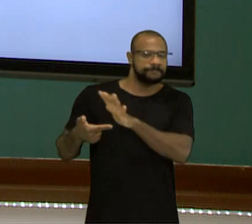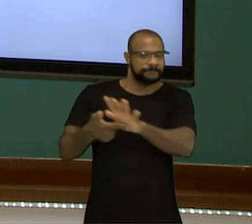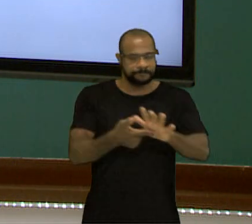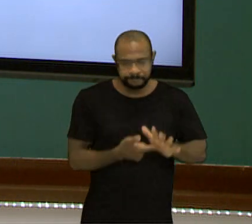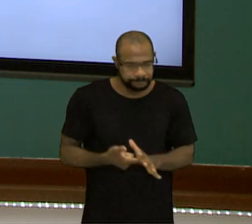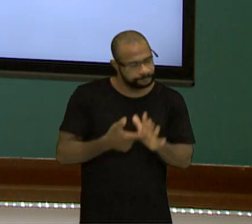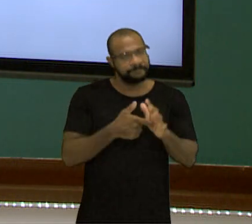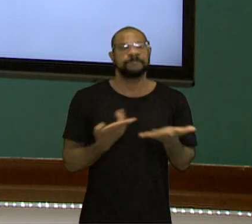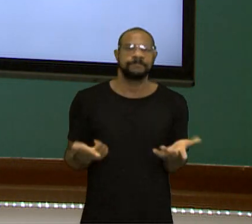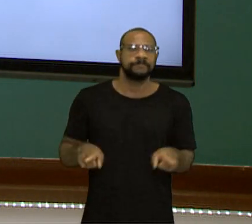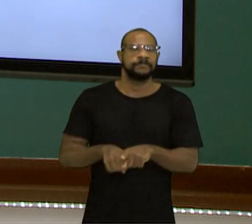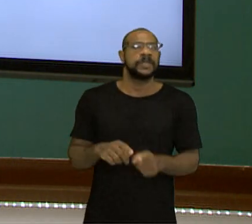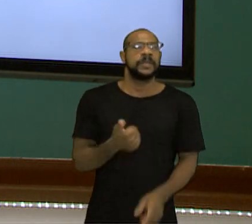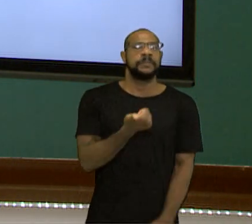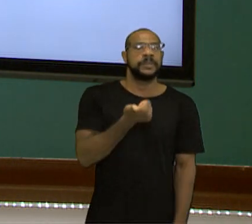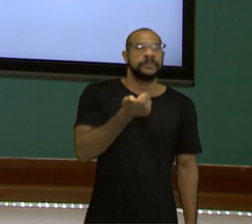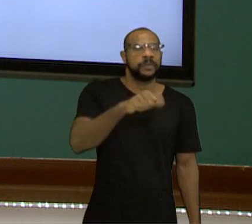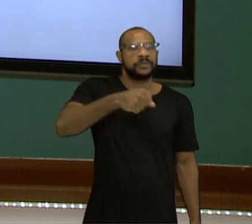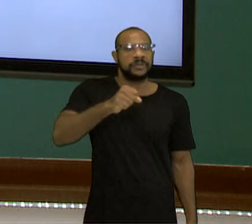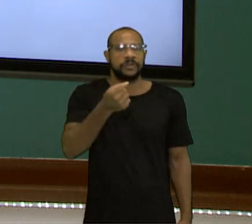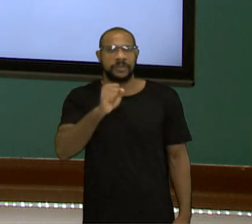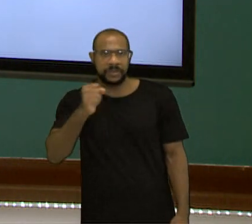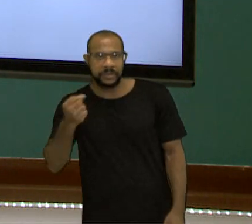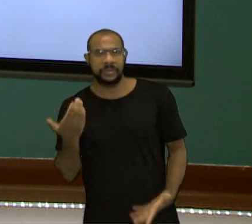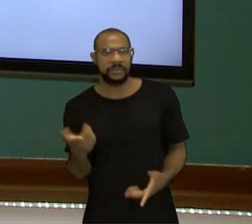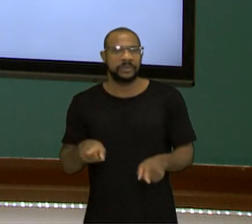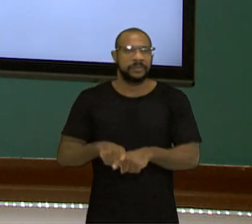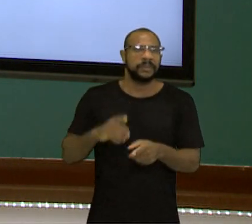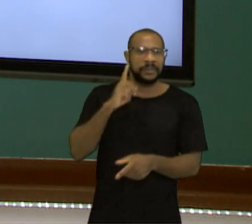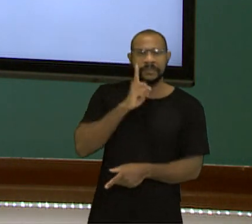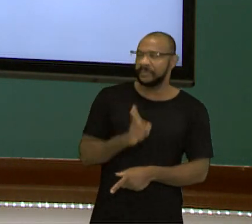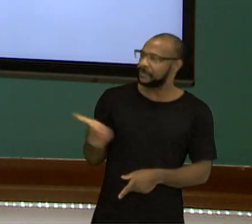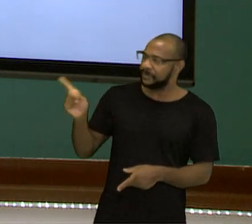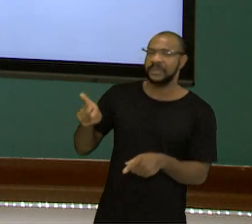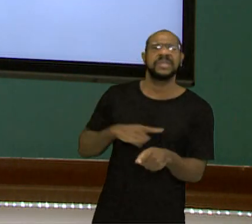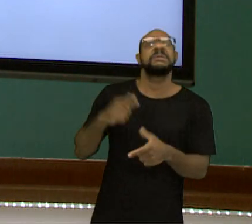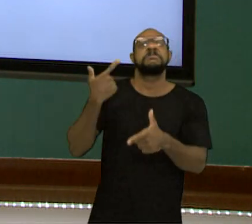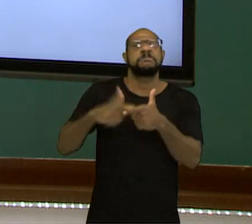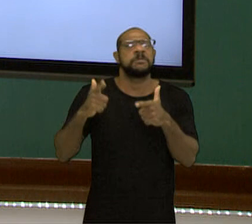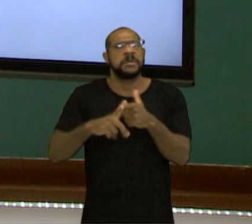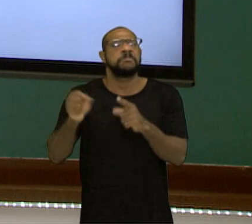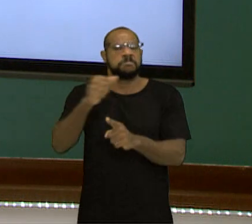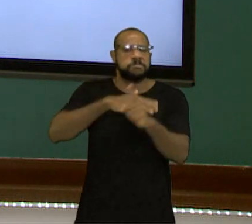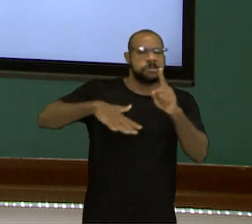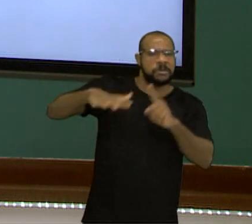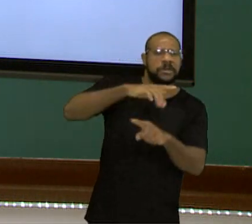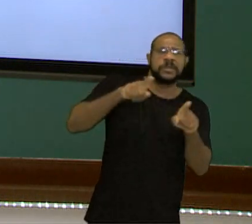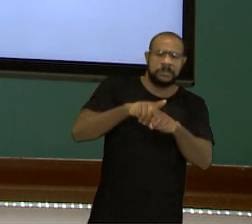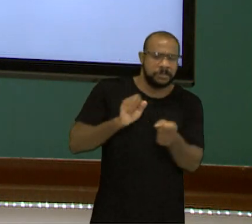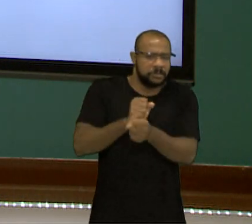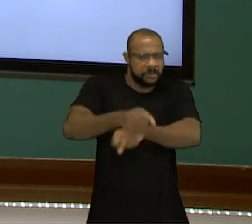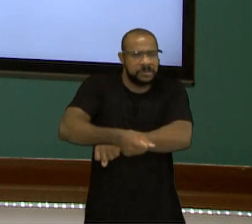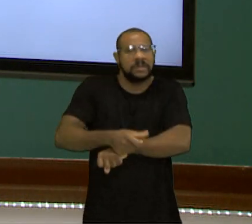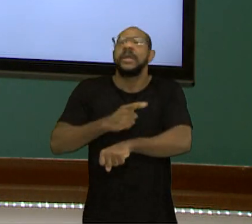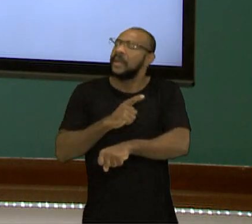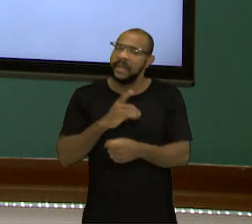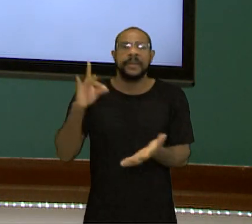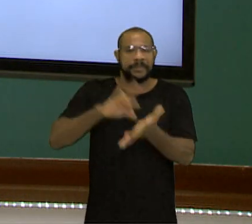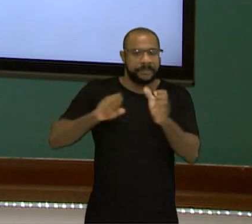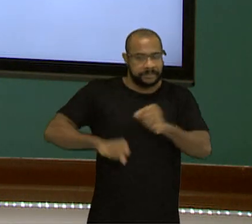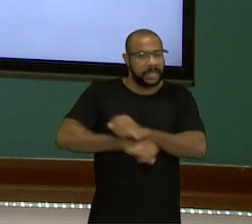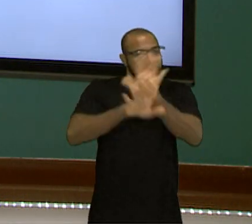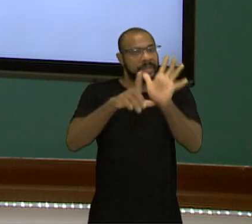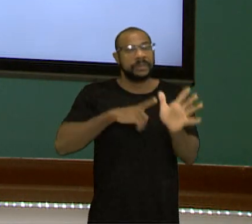ano de 1888, e os estigmas sociais, os problemas sociais dessa escravidão ainda são visíveis na